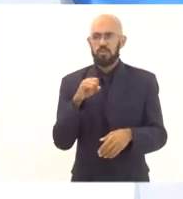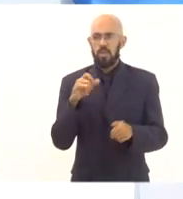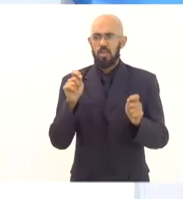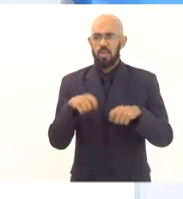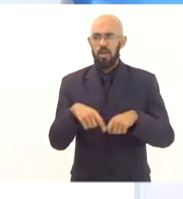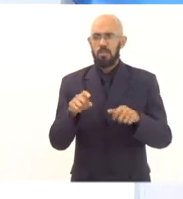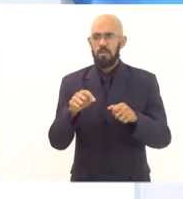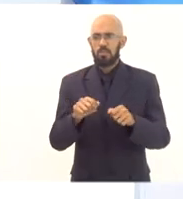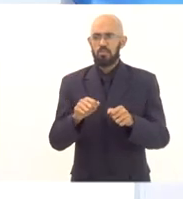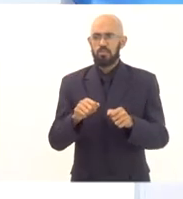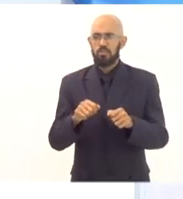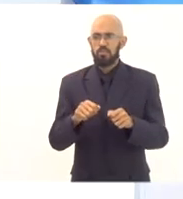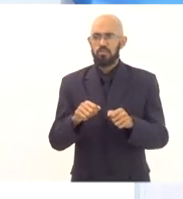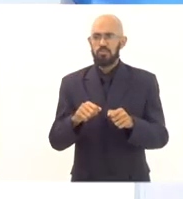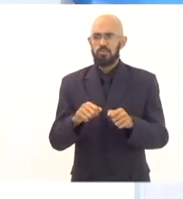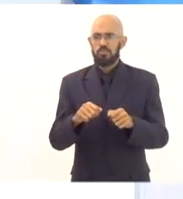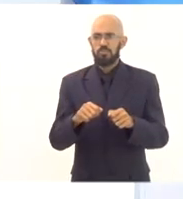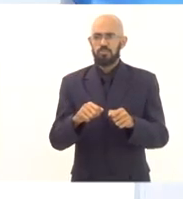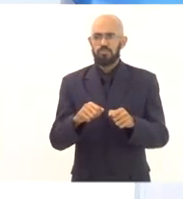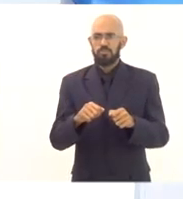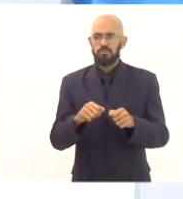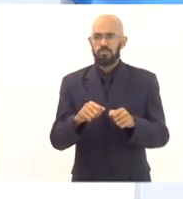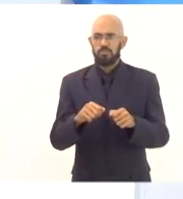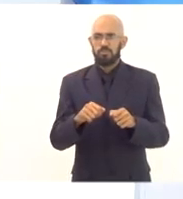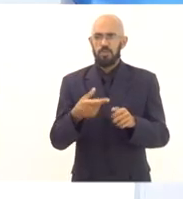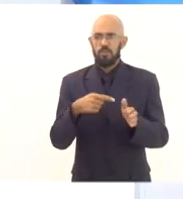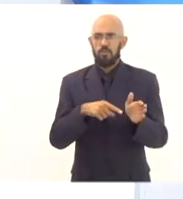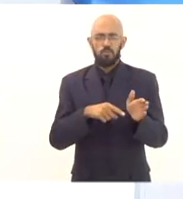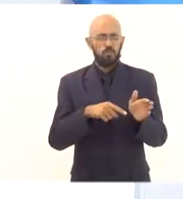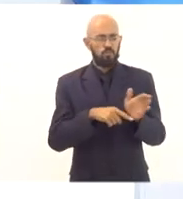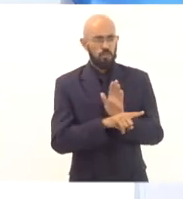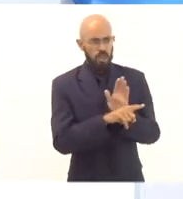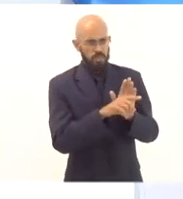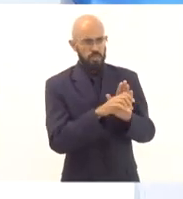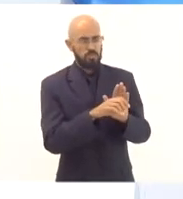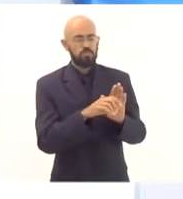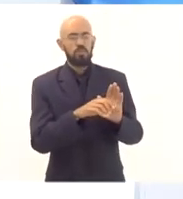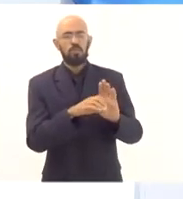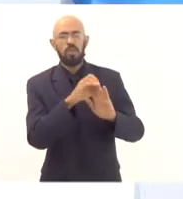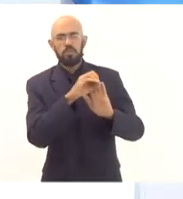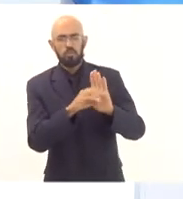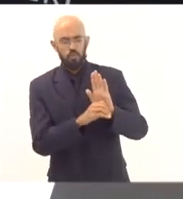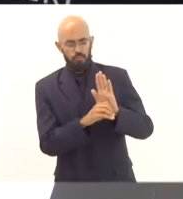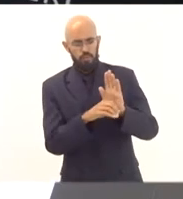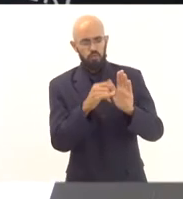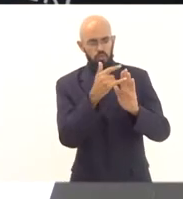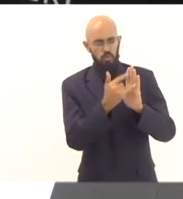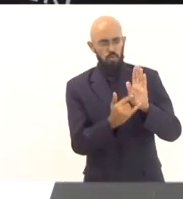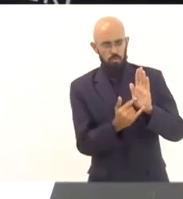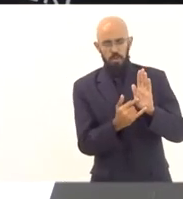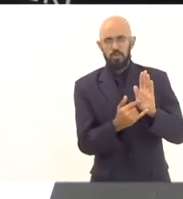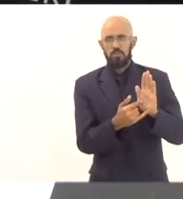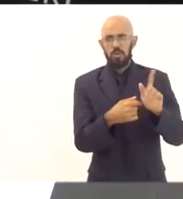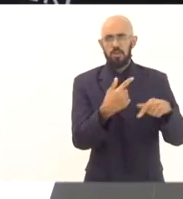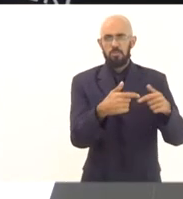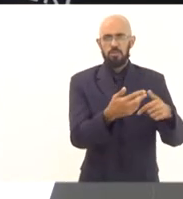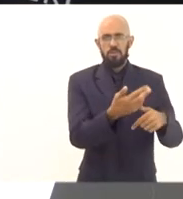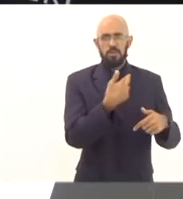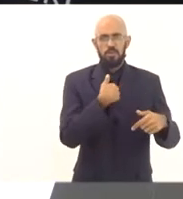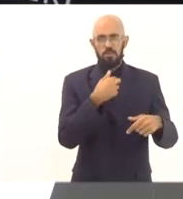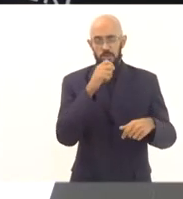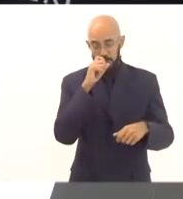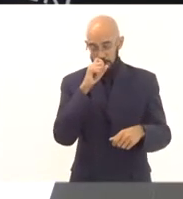a gente pode enviar essas perguntas por Ofício tá para que eles possam responder e aí a gente